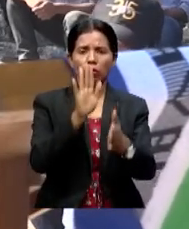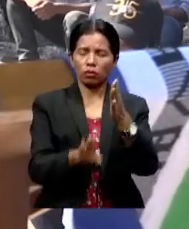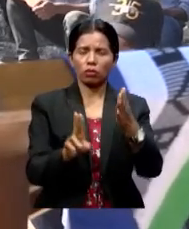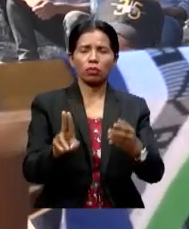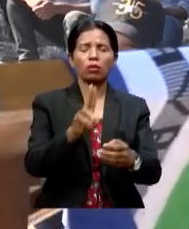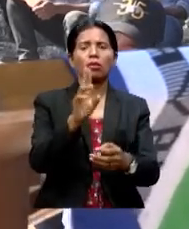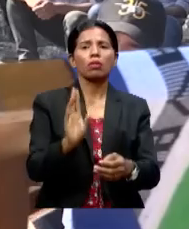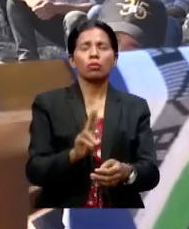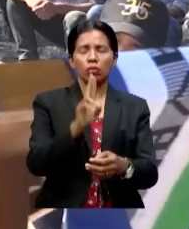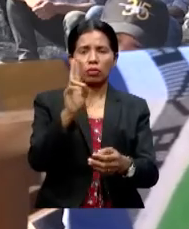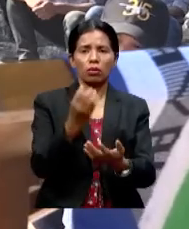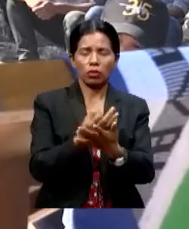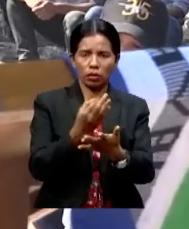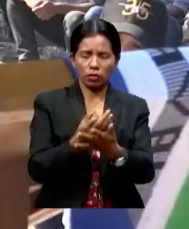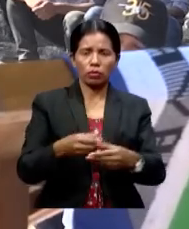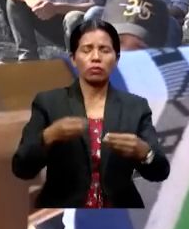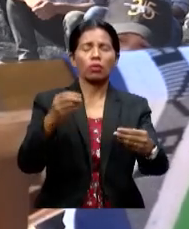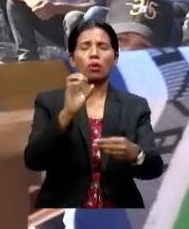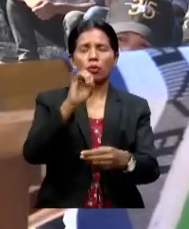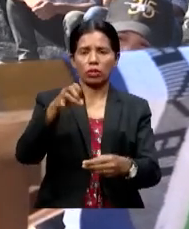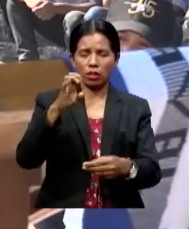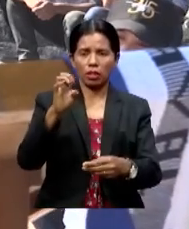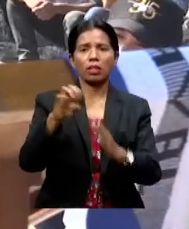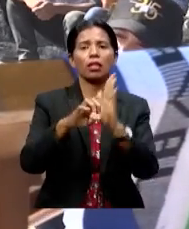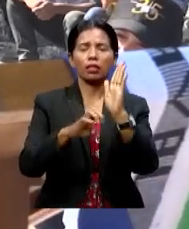mak fotodam bai i tenia orçamento geral do Estado.